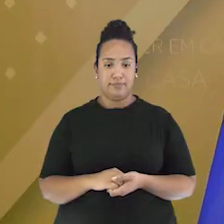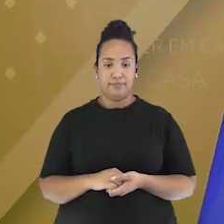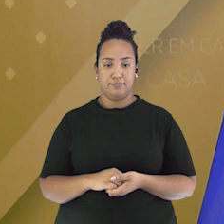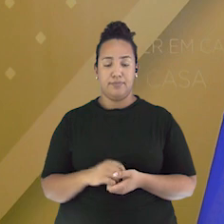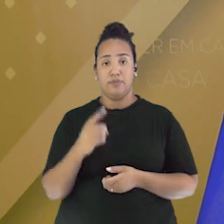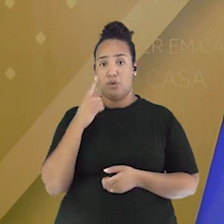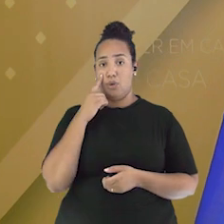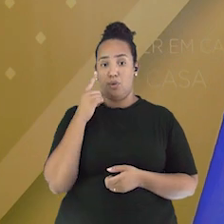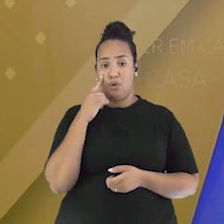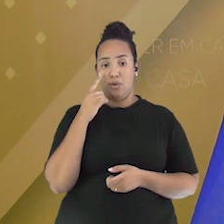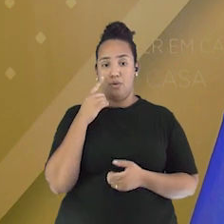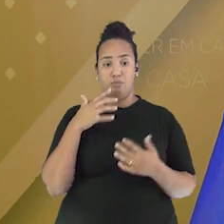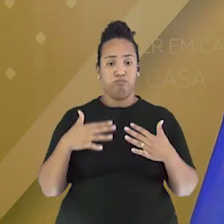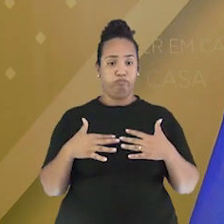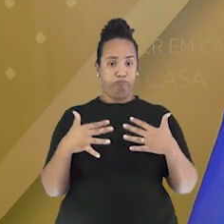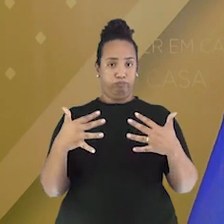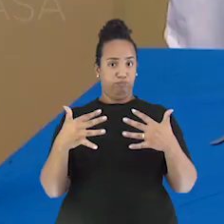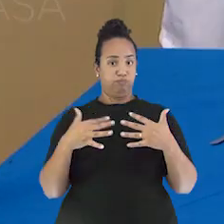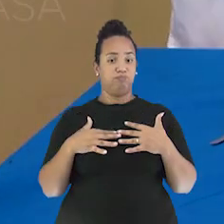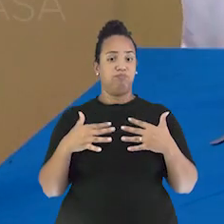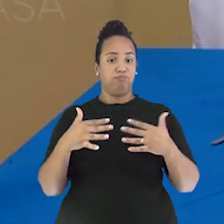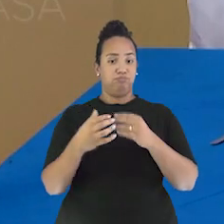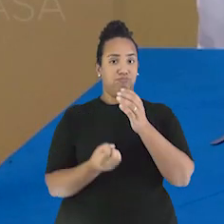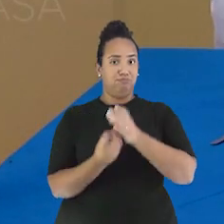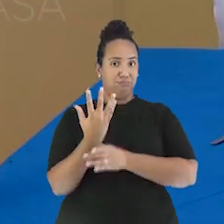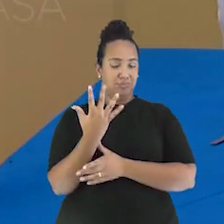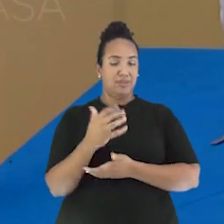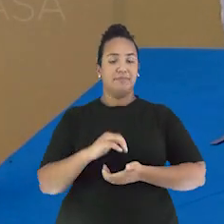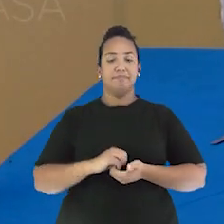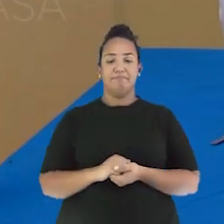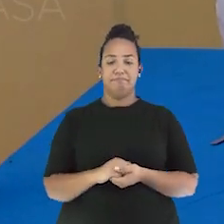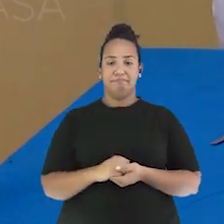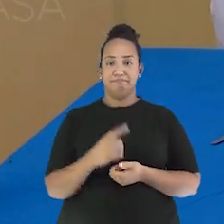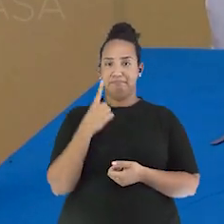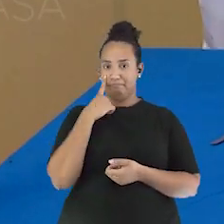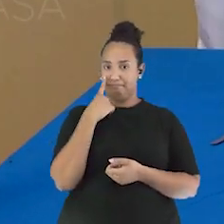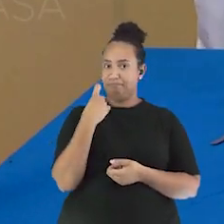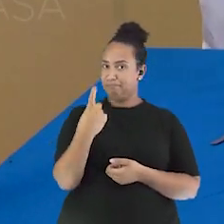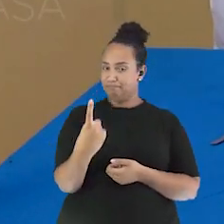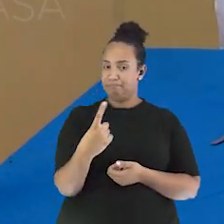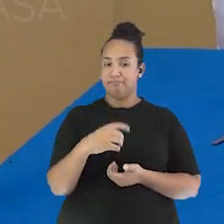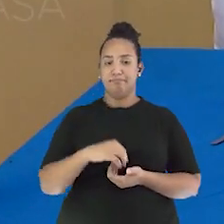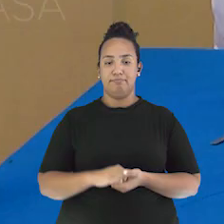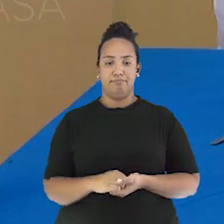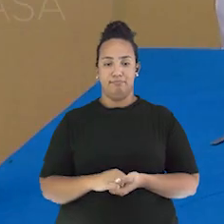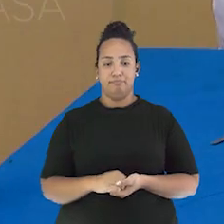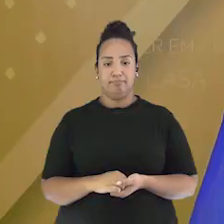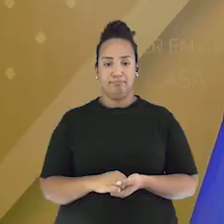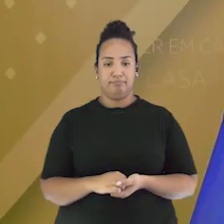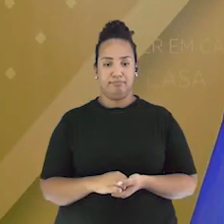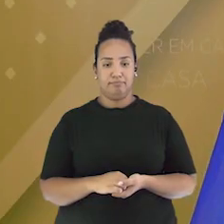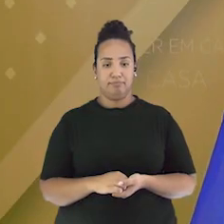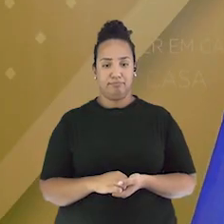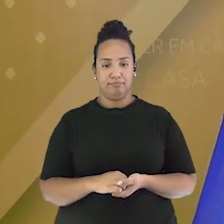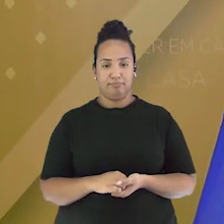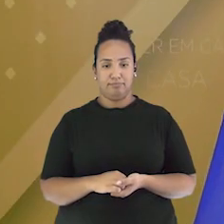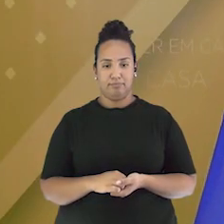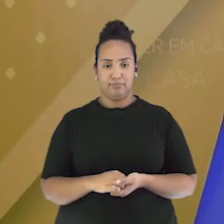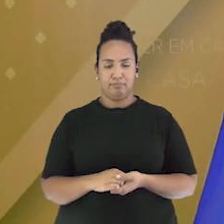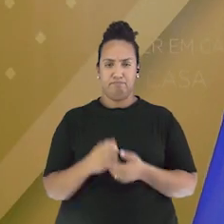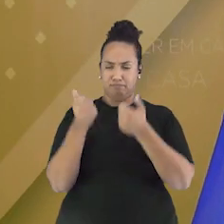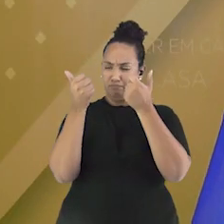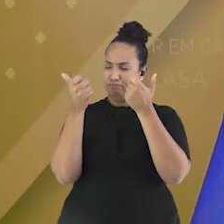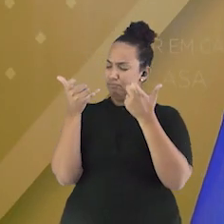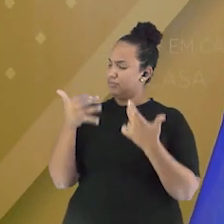Um pulmão artificial. Vejam só. Uau, que interessante. Pois é, né? Posso segurar assim? Aí